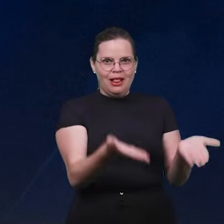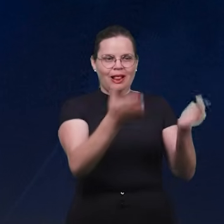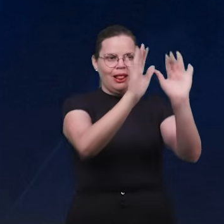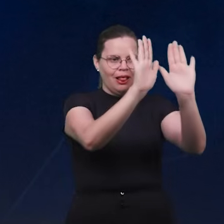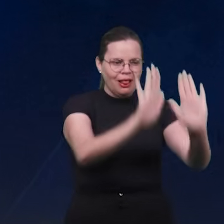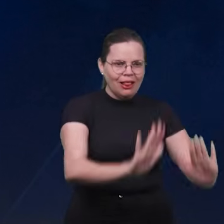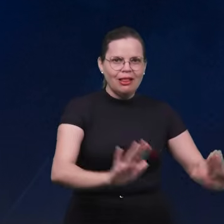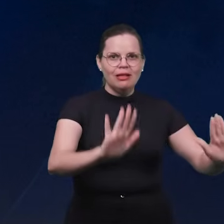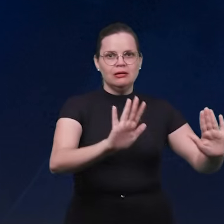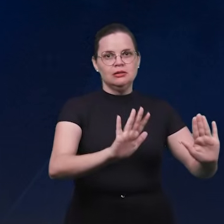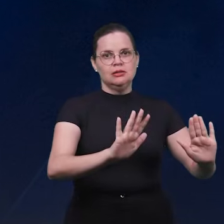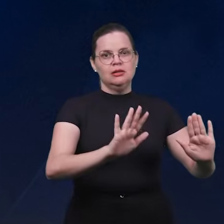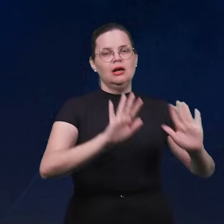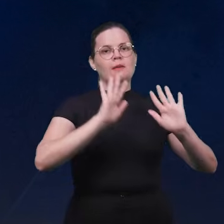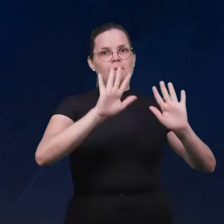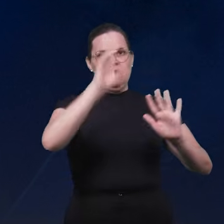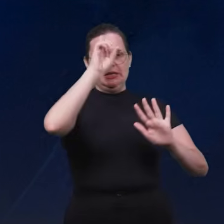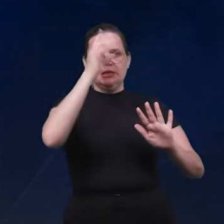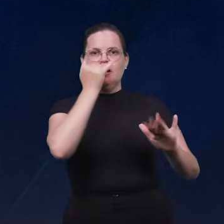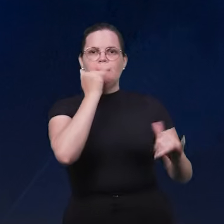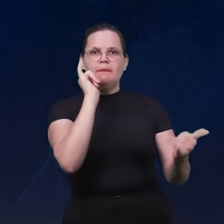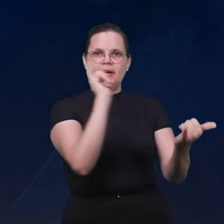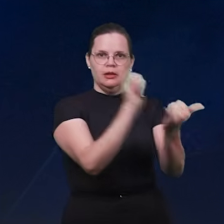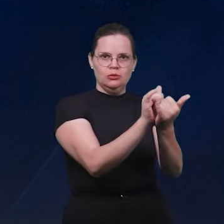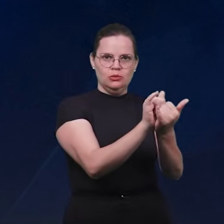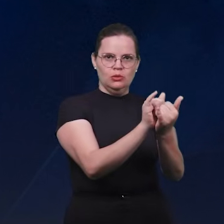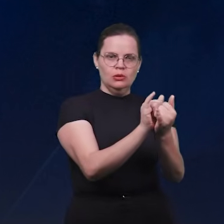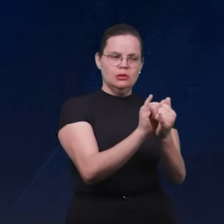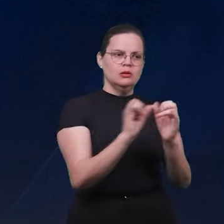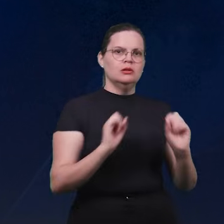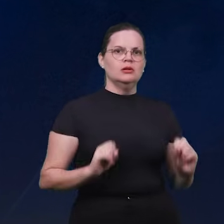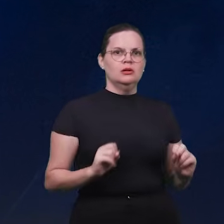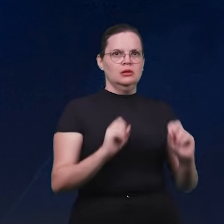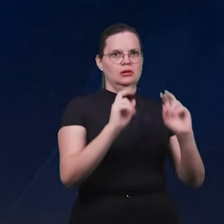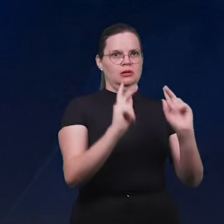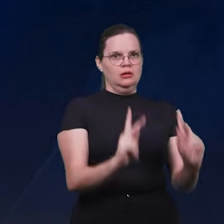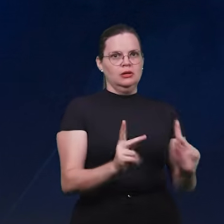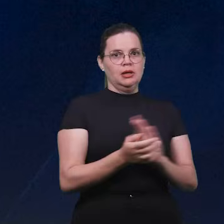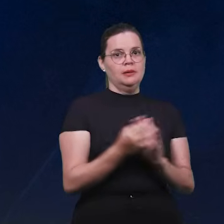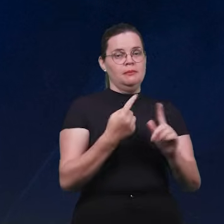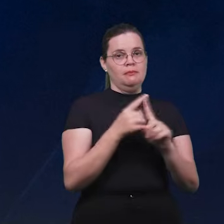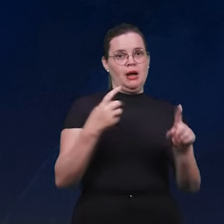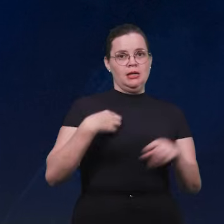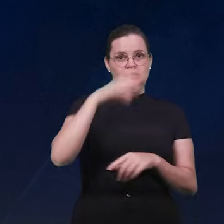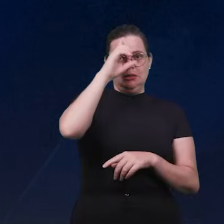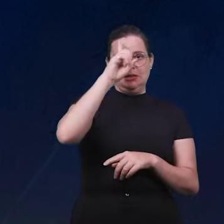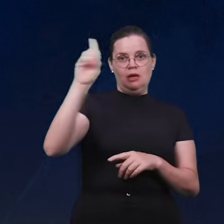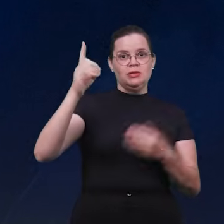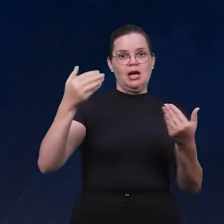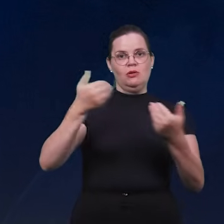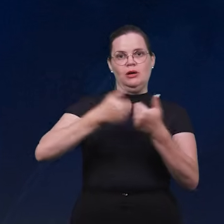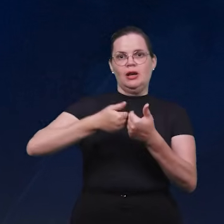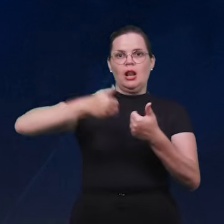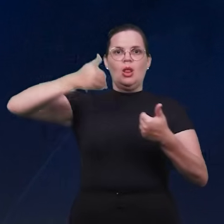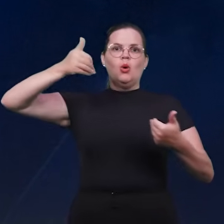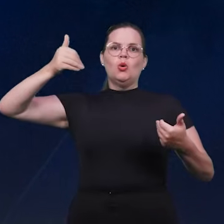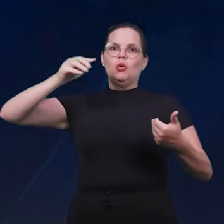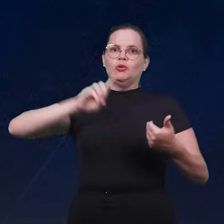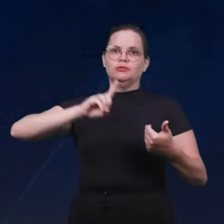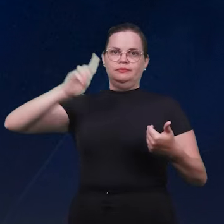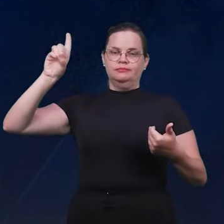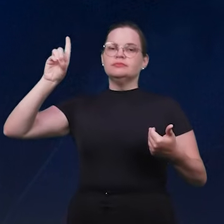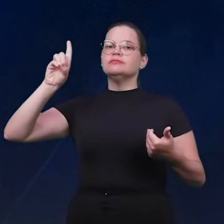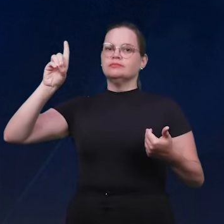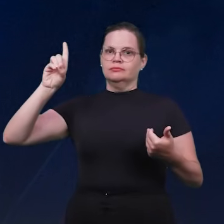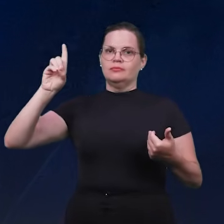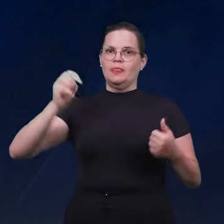como resultado a ausência de Deus na caminhada com eles a partir dali. Esse registro nós vamos